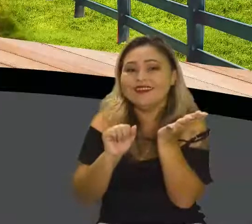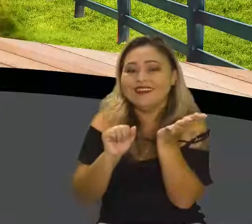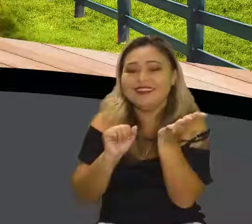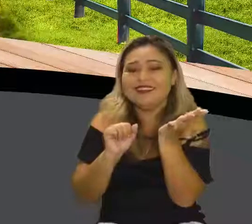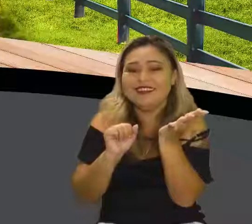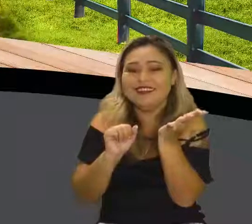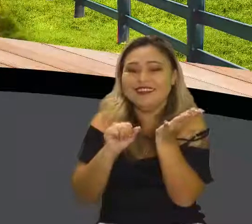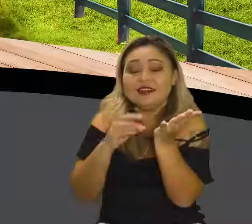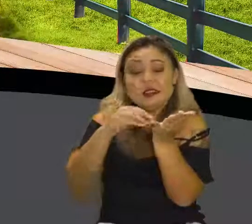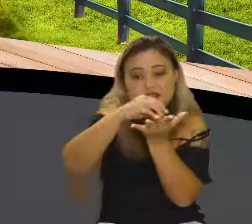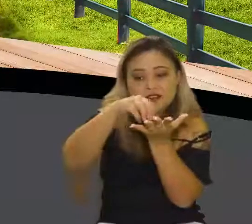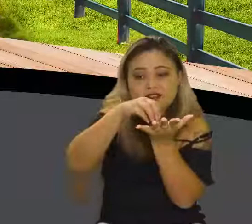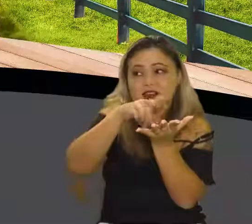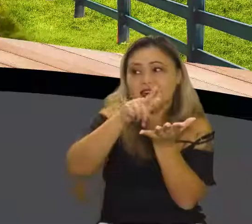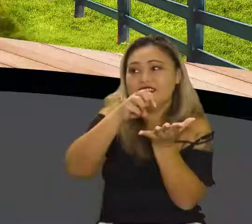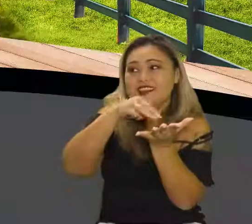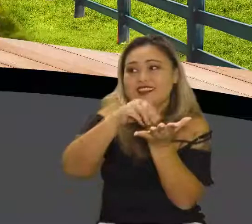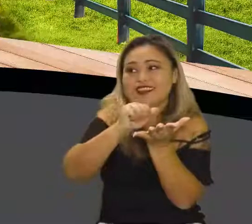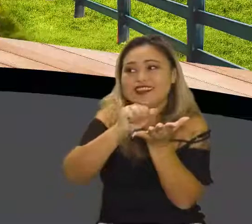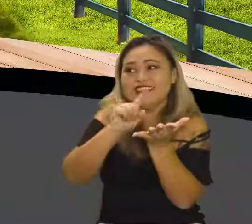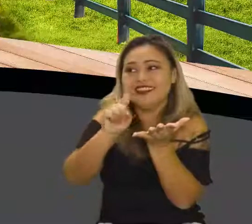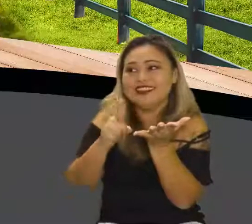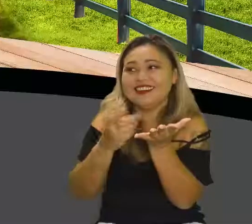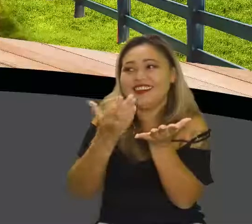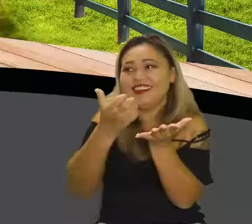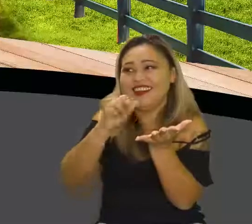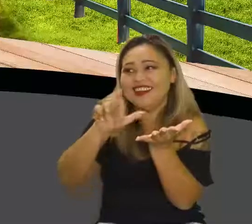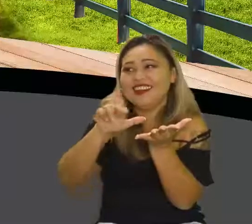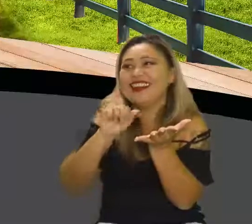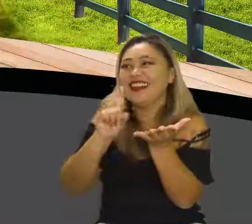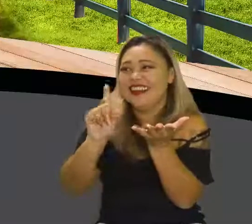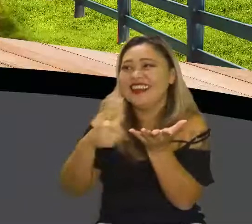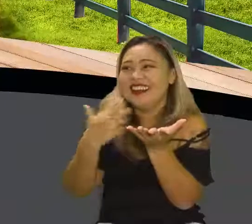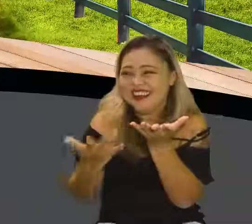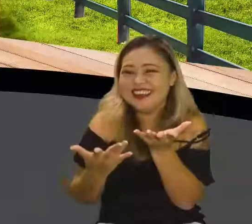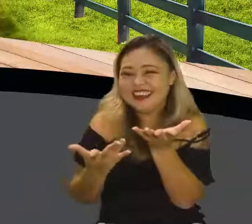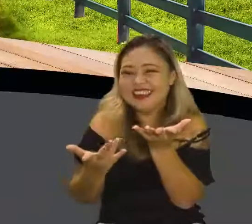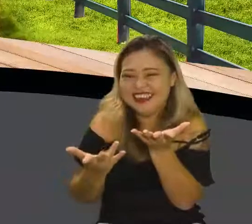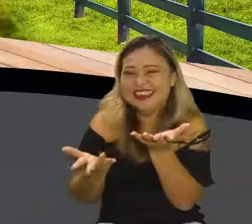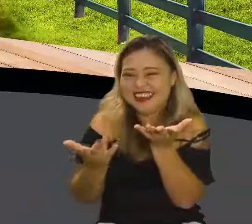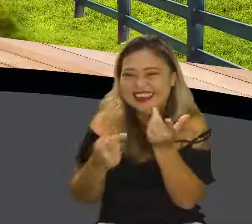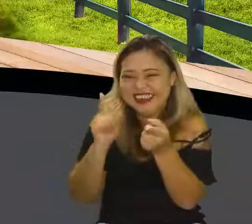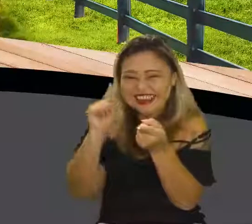Tem a gema, que é o vitelo, e a clara, que é a albumina.